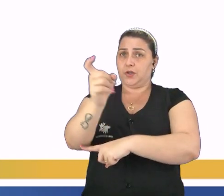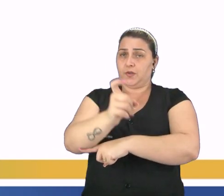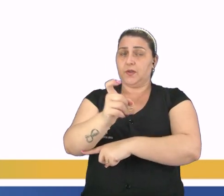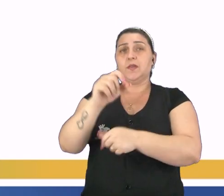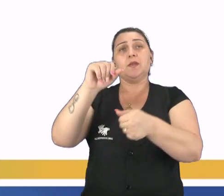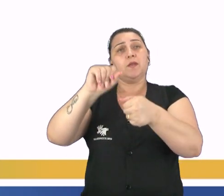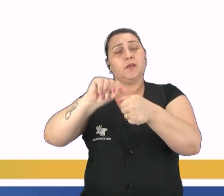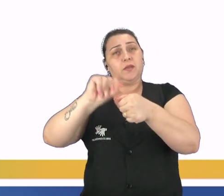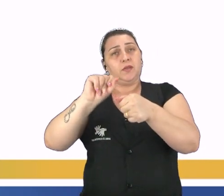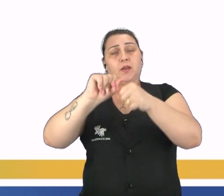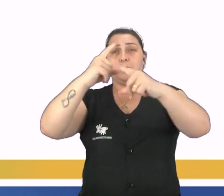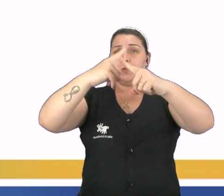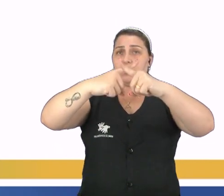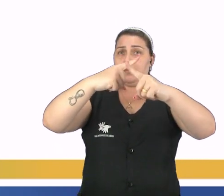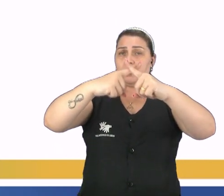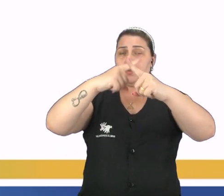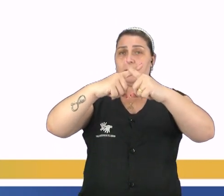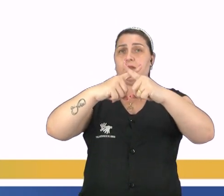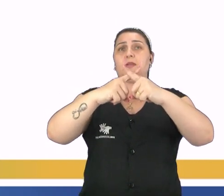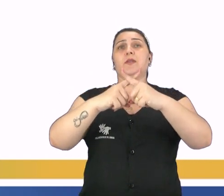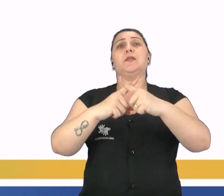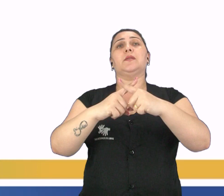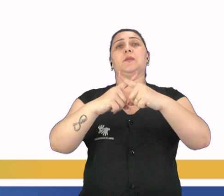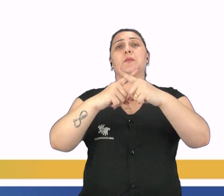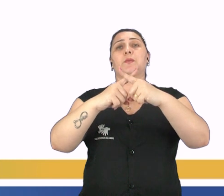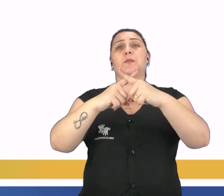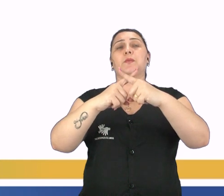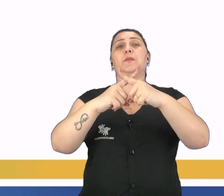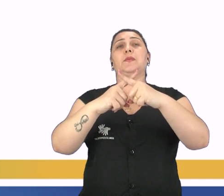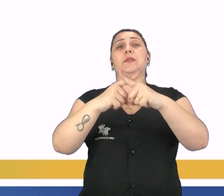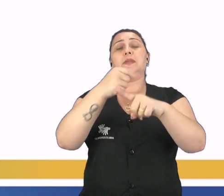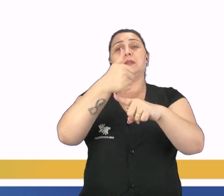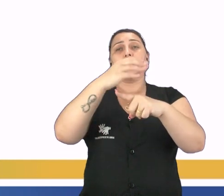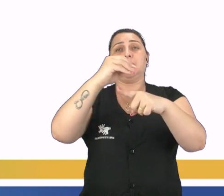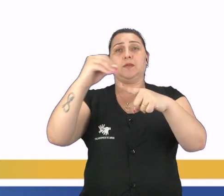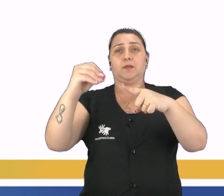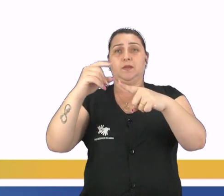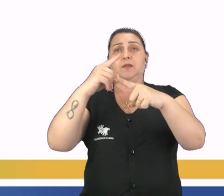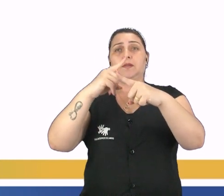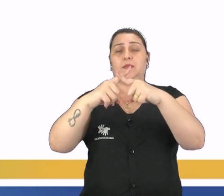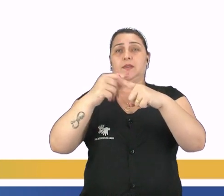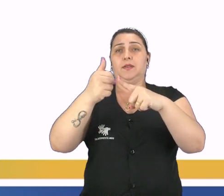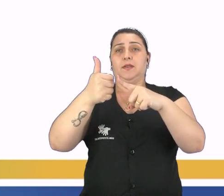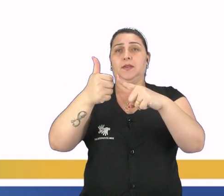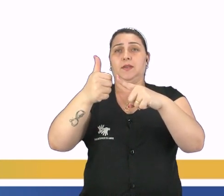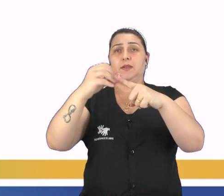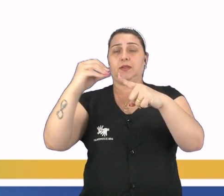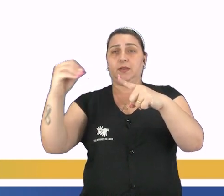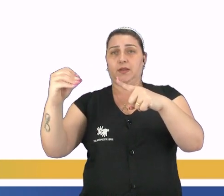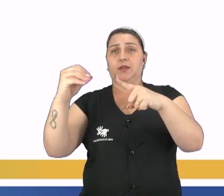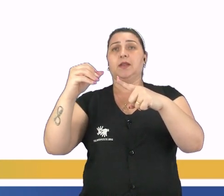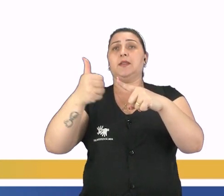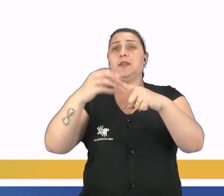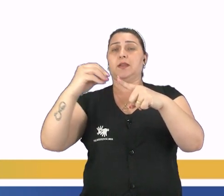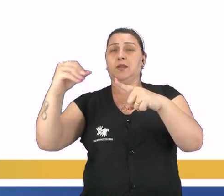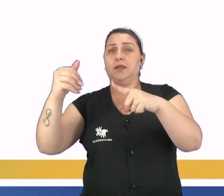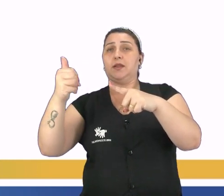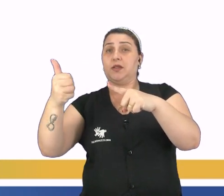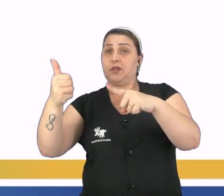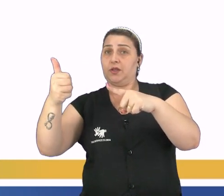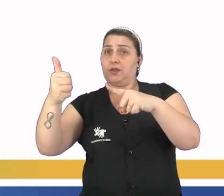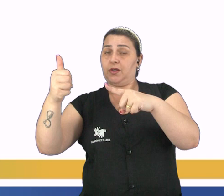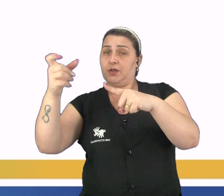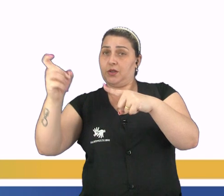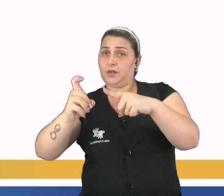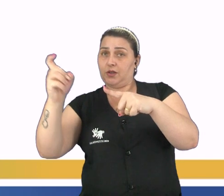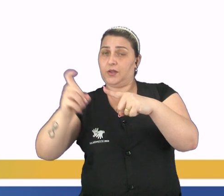Então, fazendo aquela multiplicaçãozinha de meios por extremo, eu tenho 100 vezes x vai dar 100x e 15 vezes 80 que vai